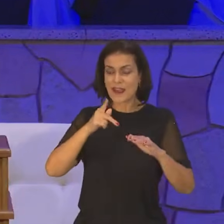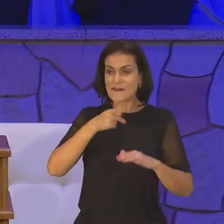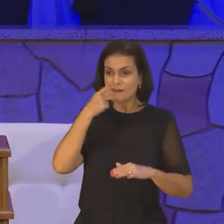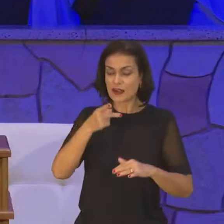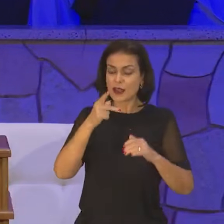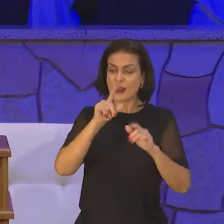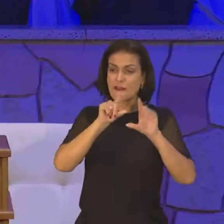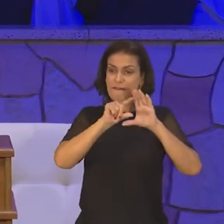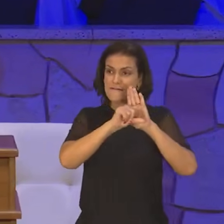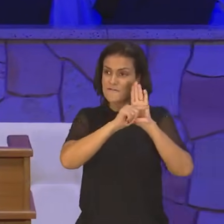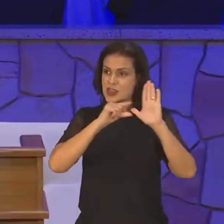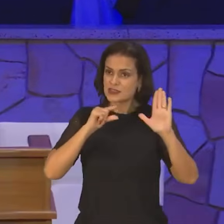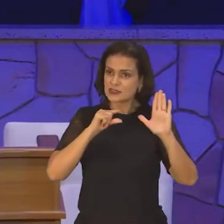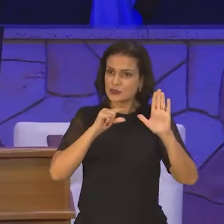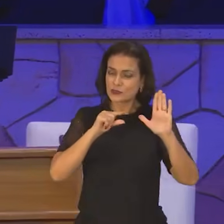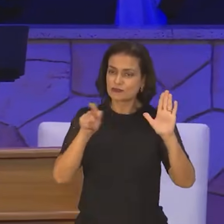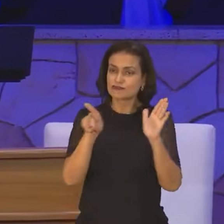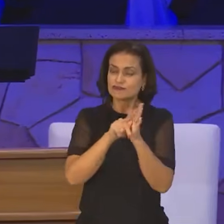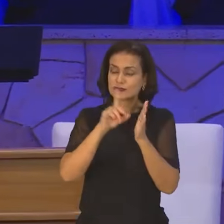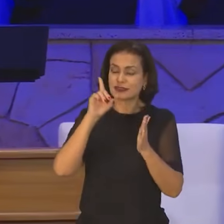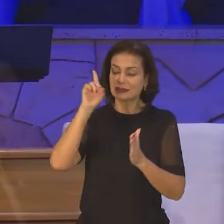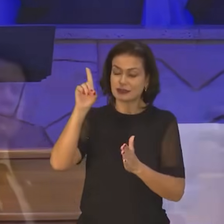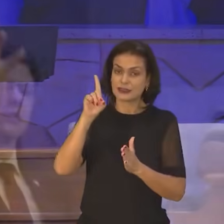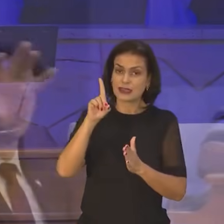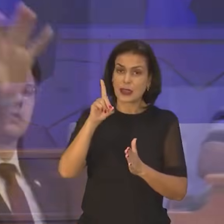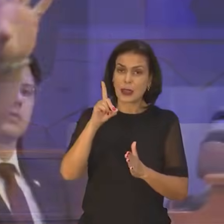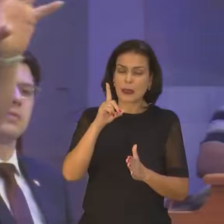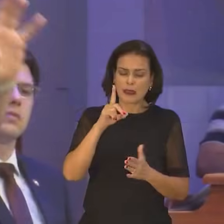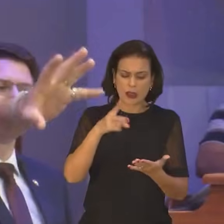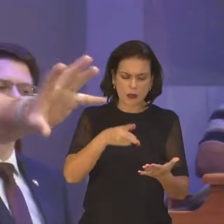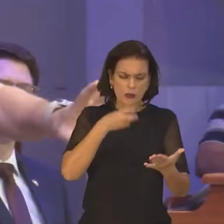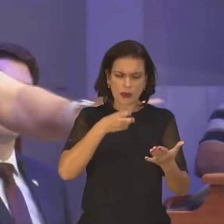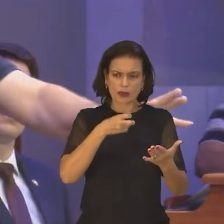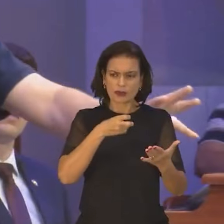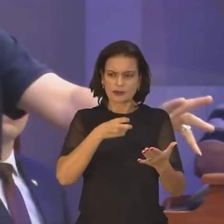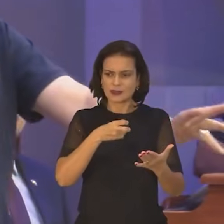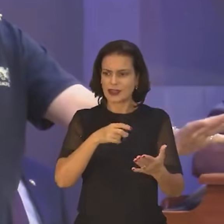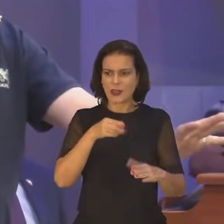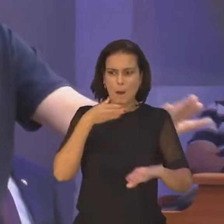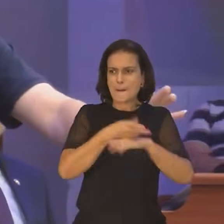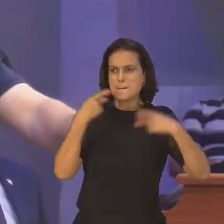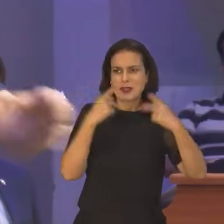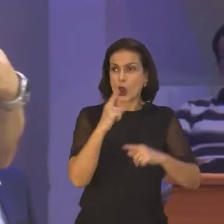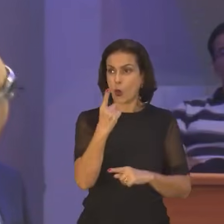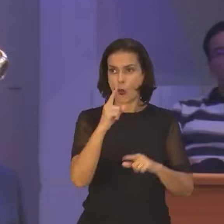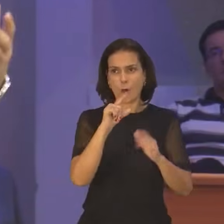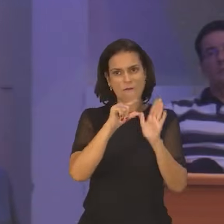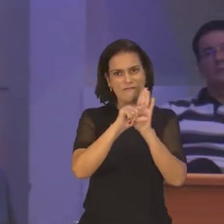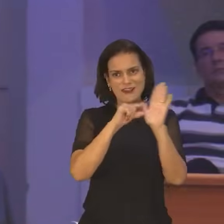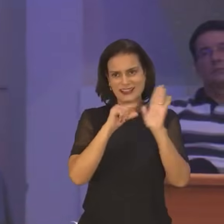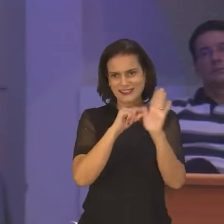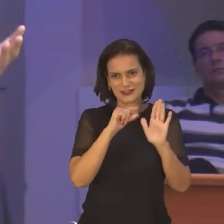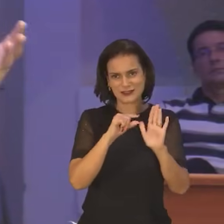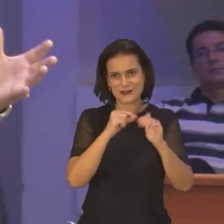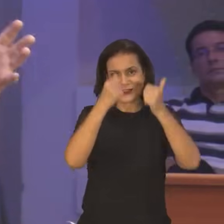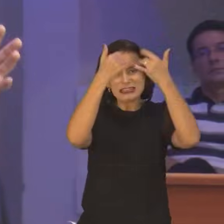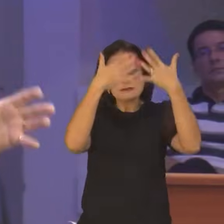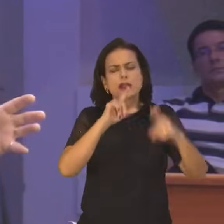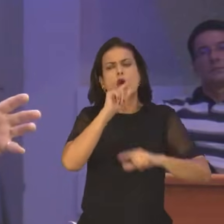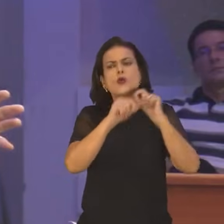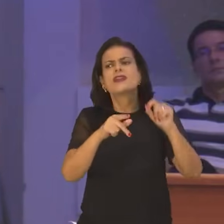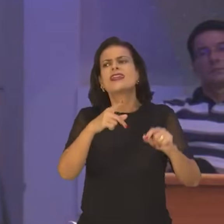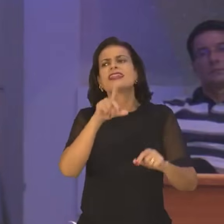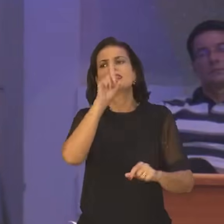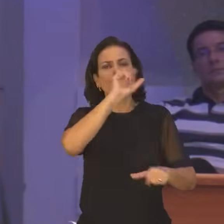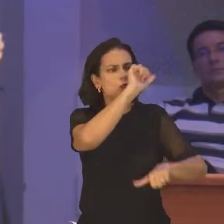primeiro um versículo da palavra, e quando você vai olhar, eu não venho pregar um versículo, viu? Eu venho contar aquele que Deus fez na minha